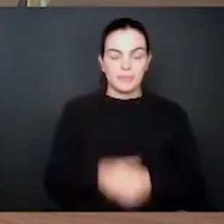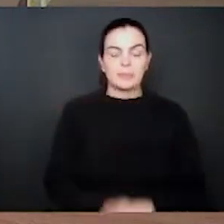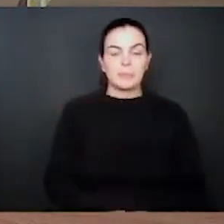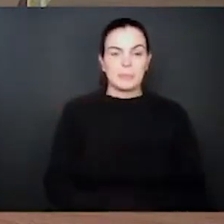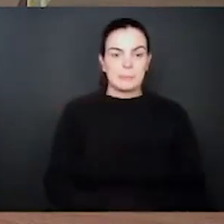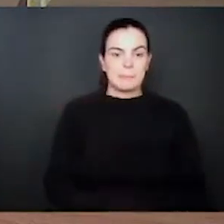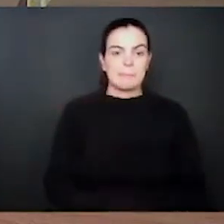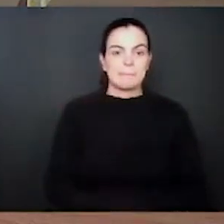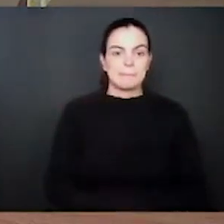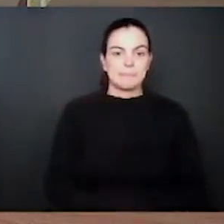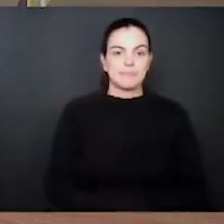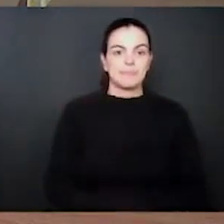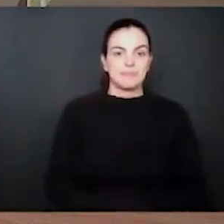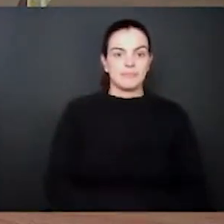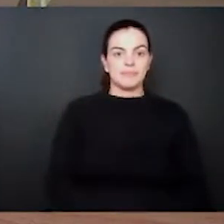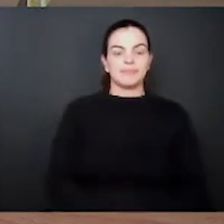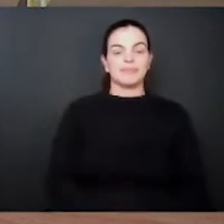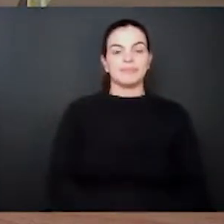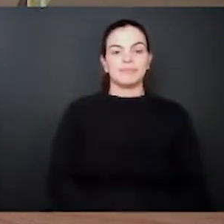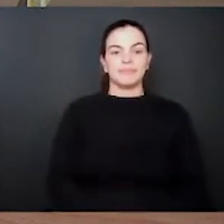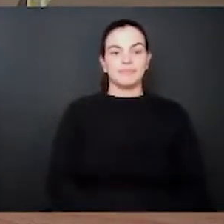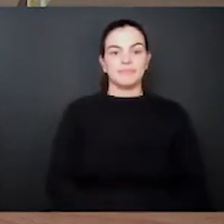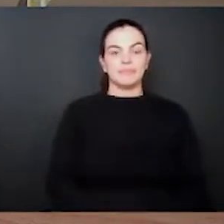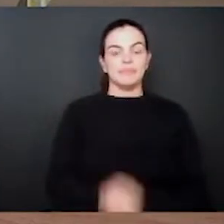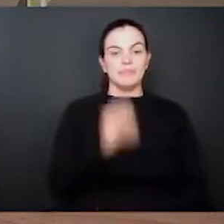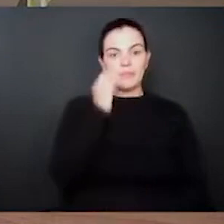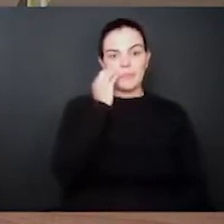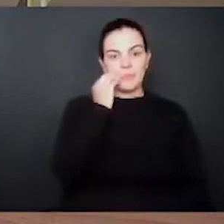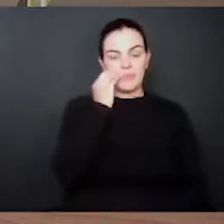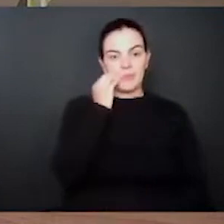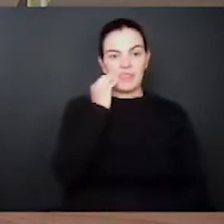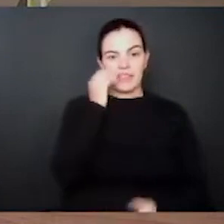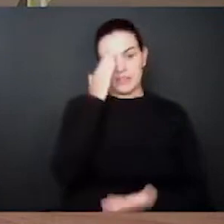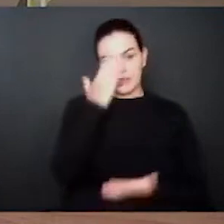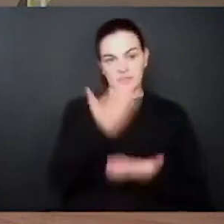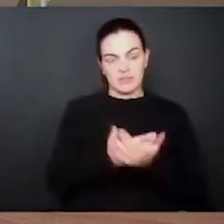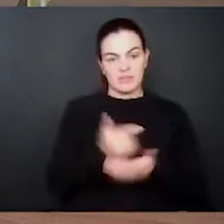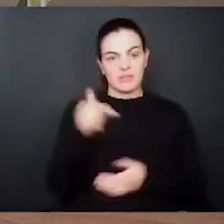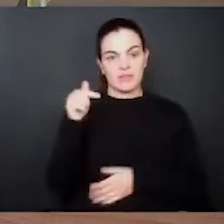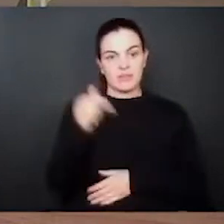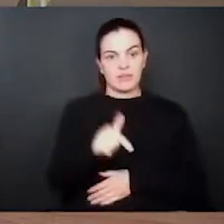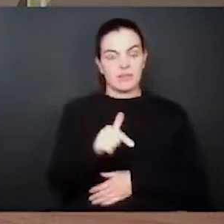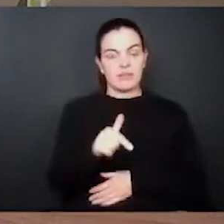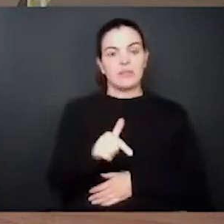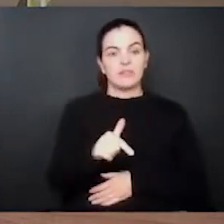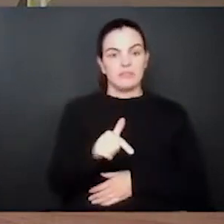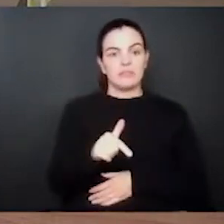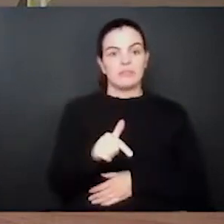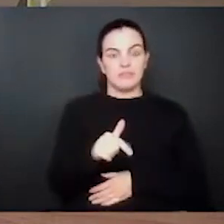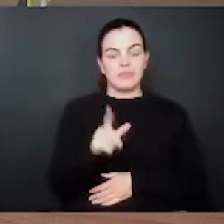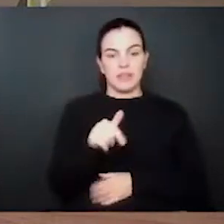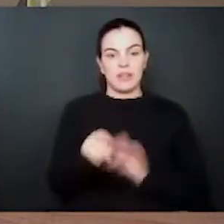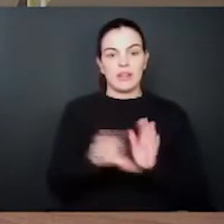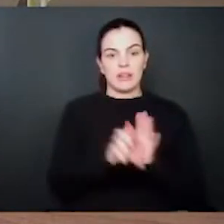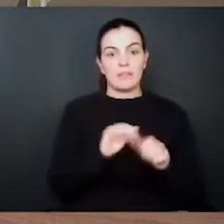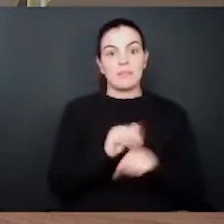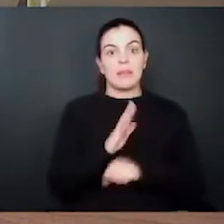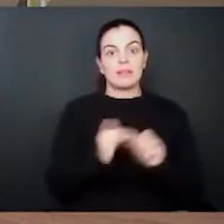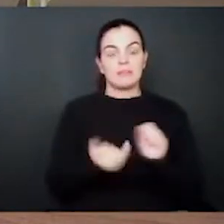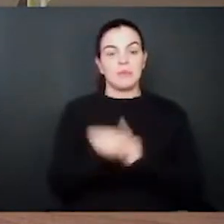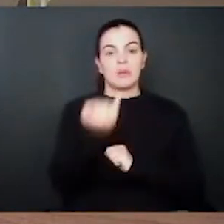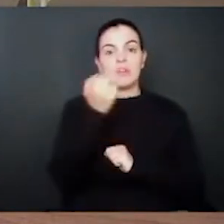nessa legislatura é a lei mais importante que nós vamos aprovar, porque eu sei que nós vamos aprovar agora. E agradecer